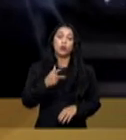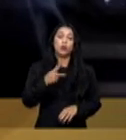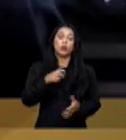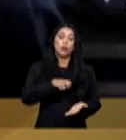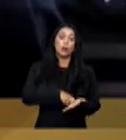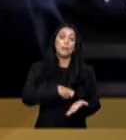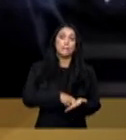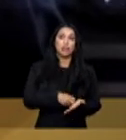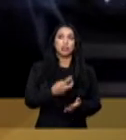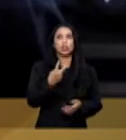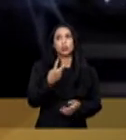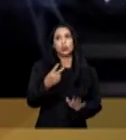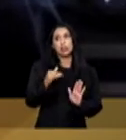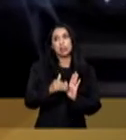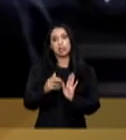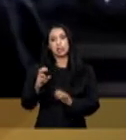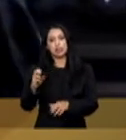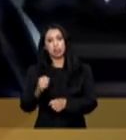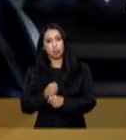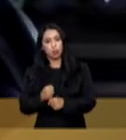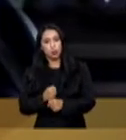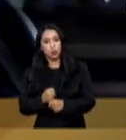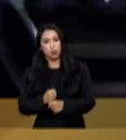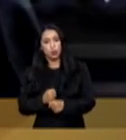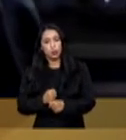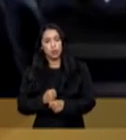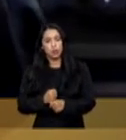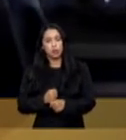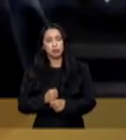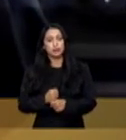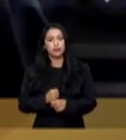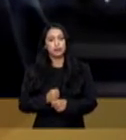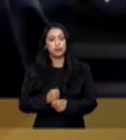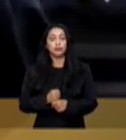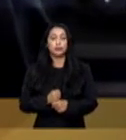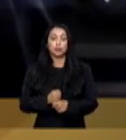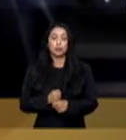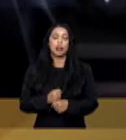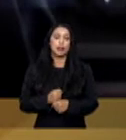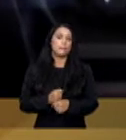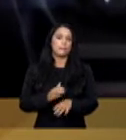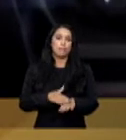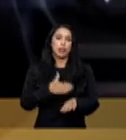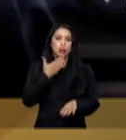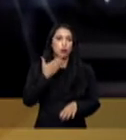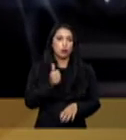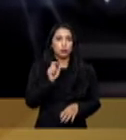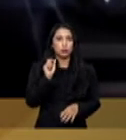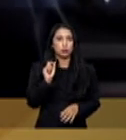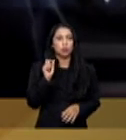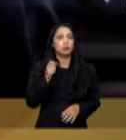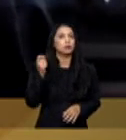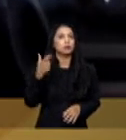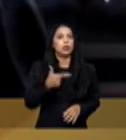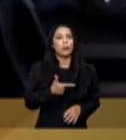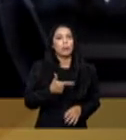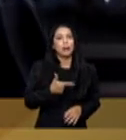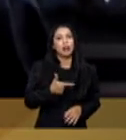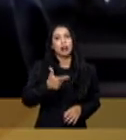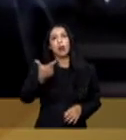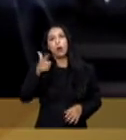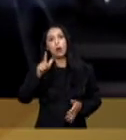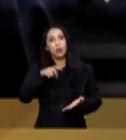de 2 a 5 anos, bastante mais razoável do que a pena de 10 a 15 anos prevista